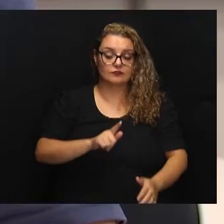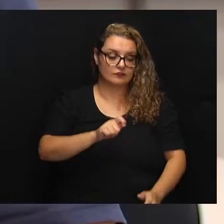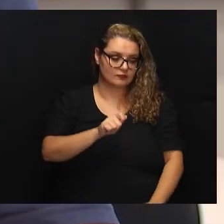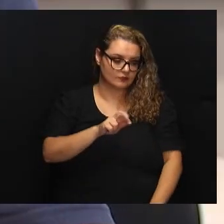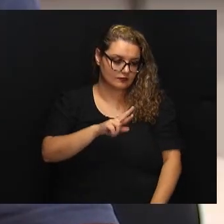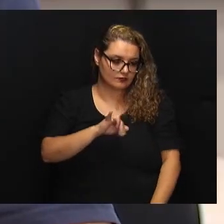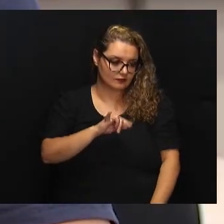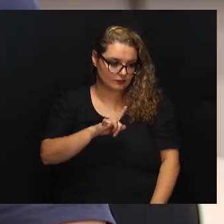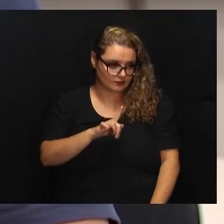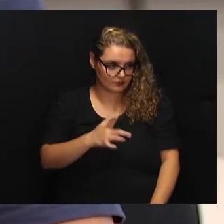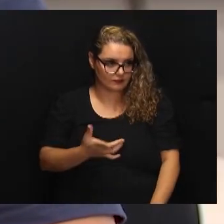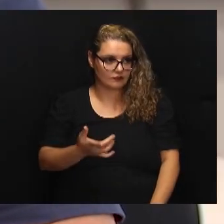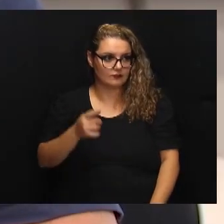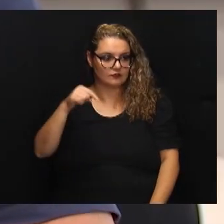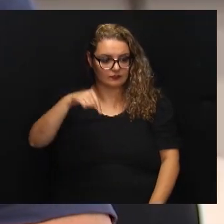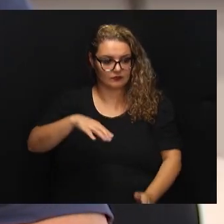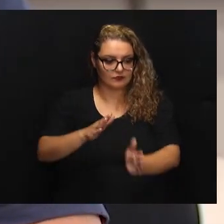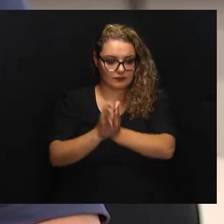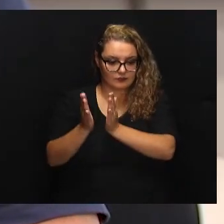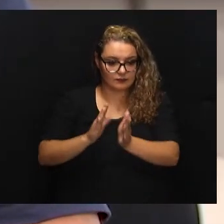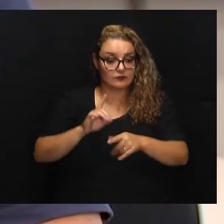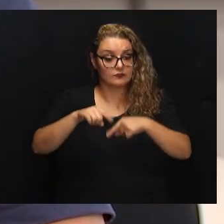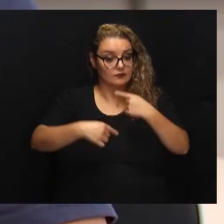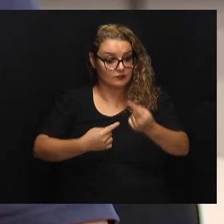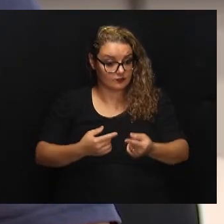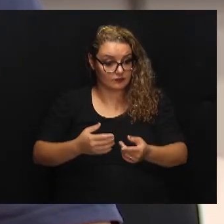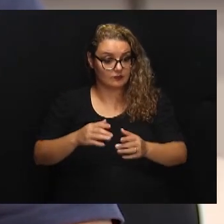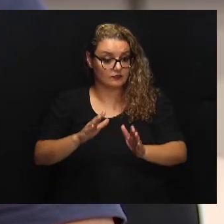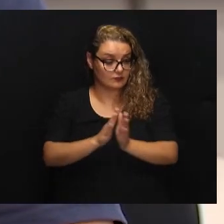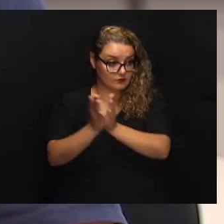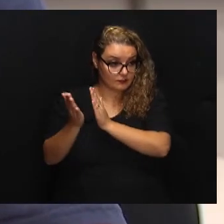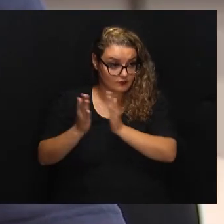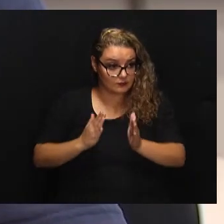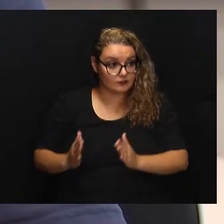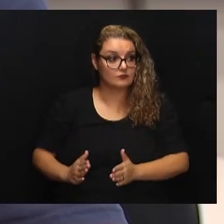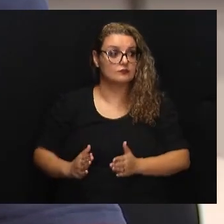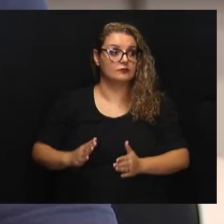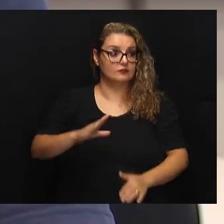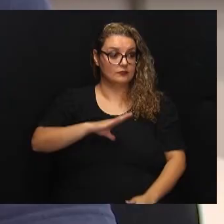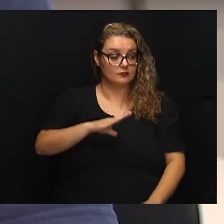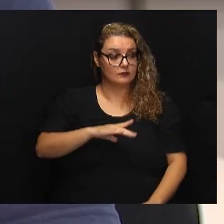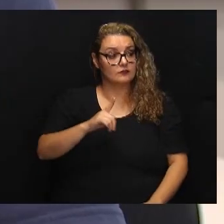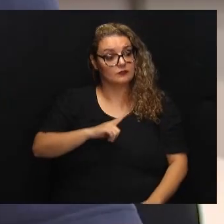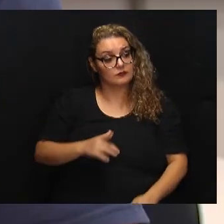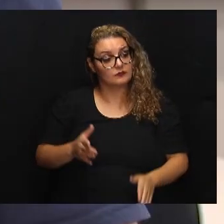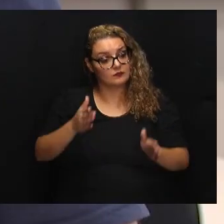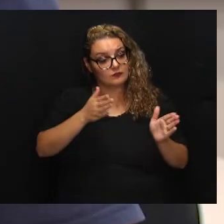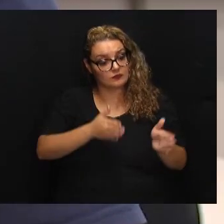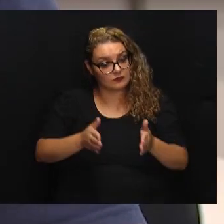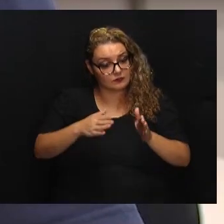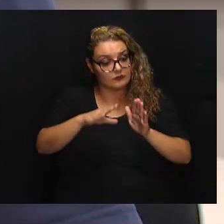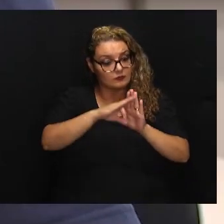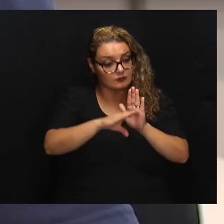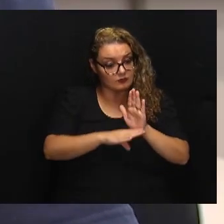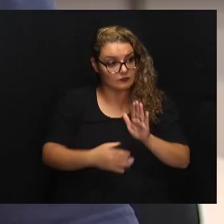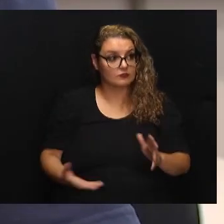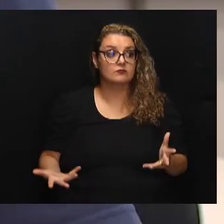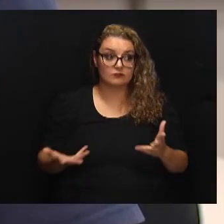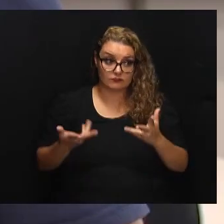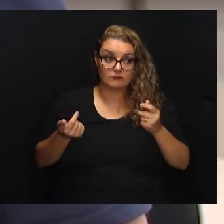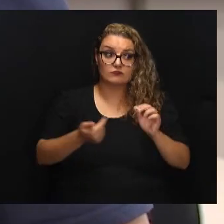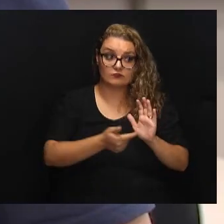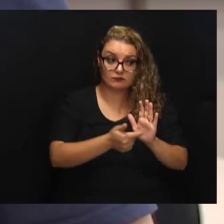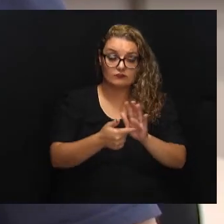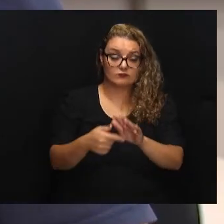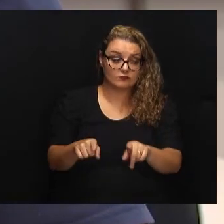novos leitores. E, Gabriel, a biblioteca, né, não só essa, como outras da cidade, elas têm uma programação muito